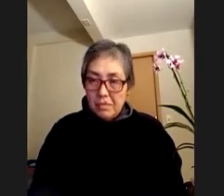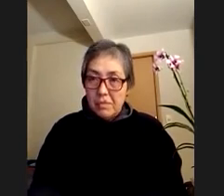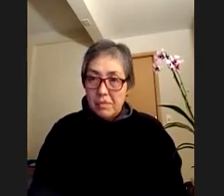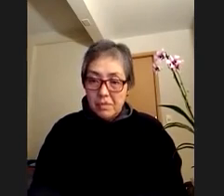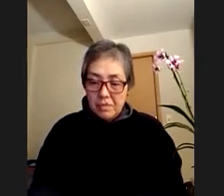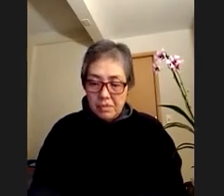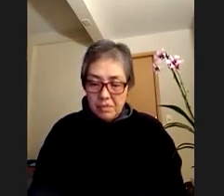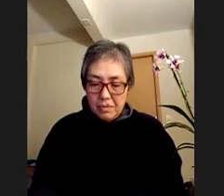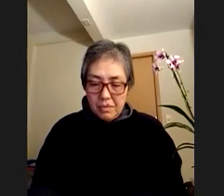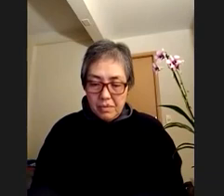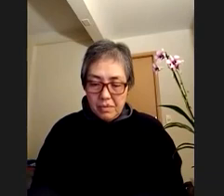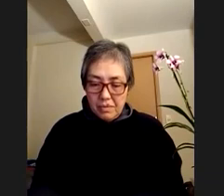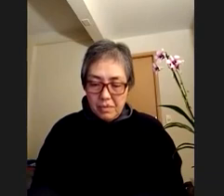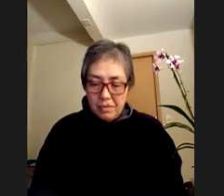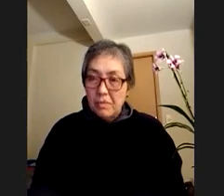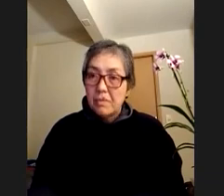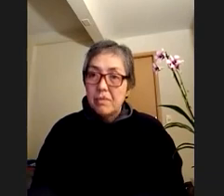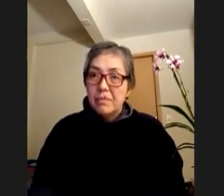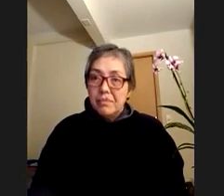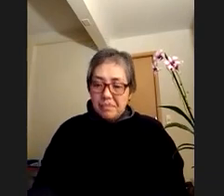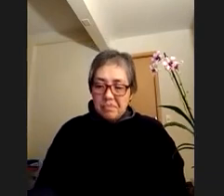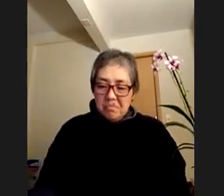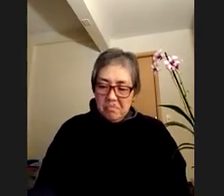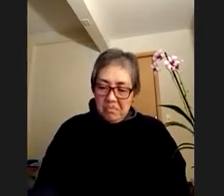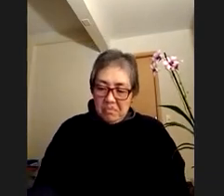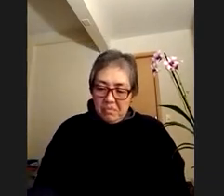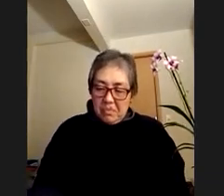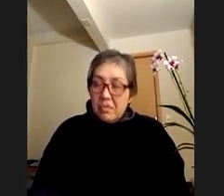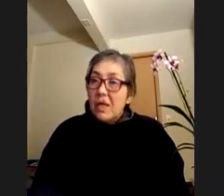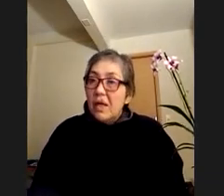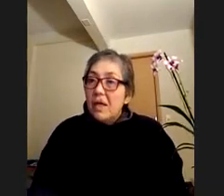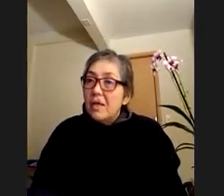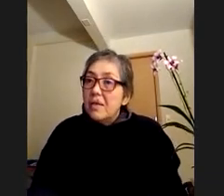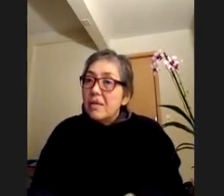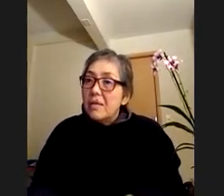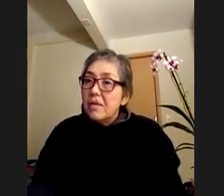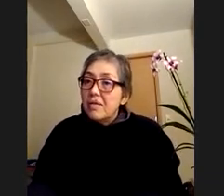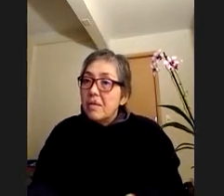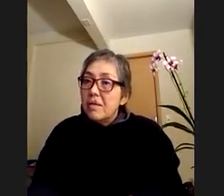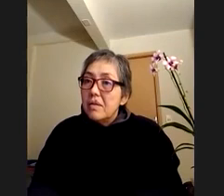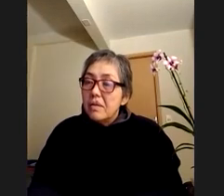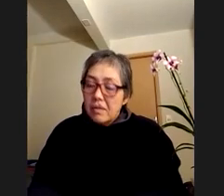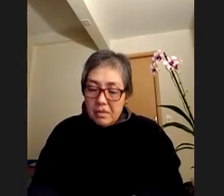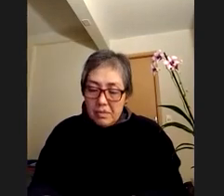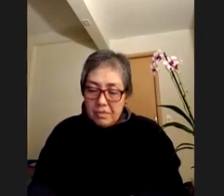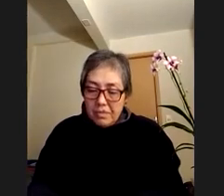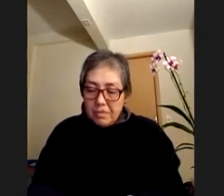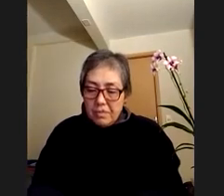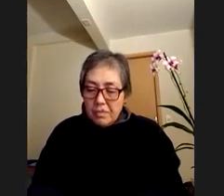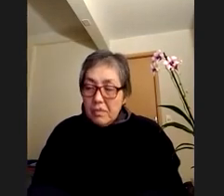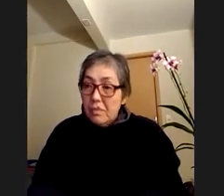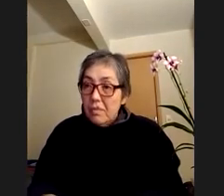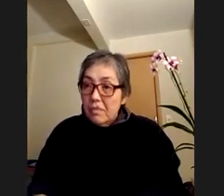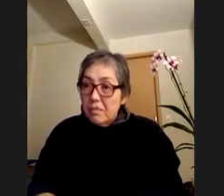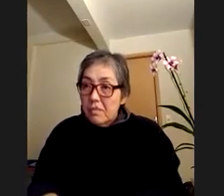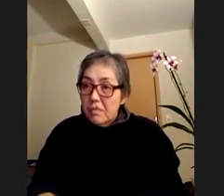fato, colocado à cena na sociedade do modo como deveria, né? Então, essa tragédia, ela já existe.